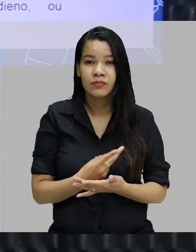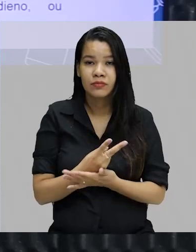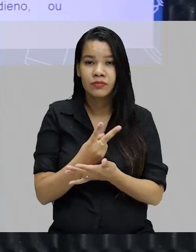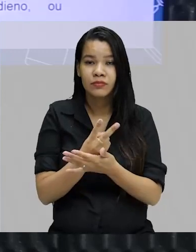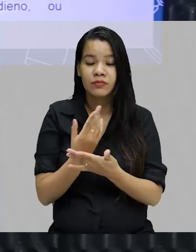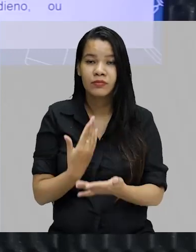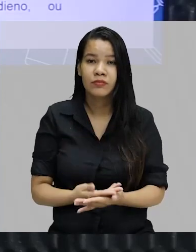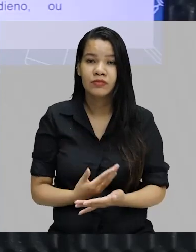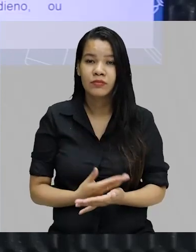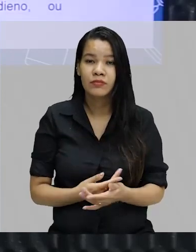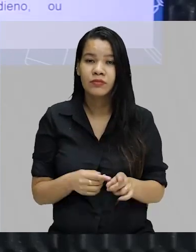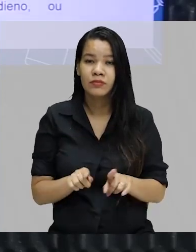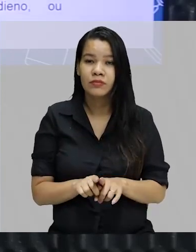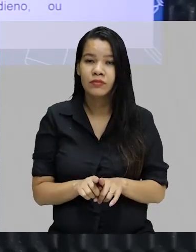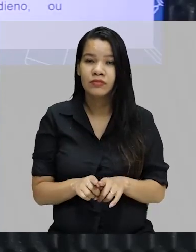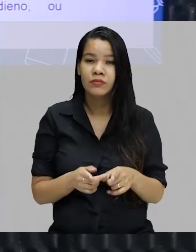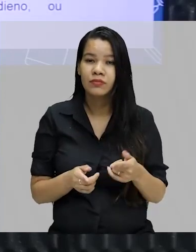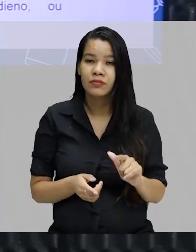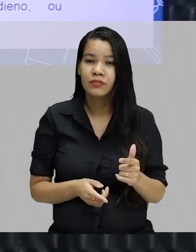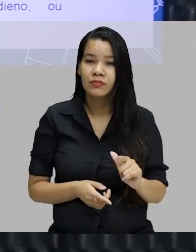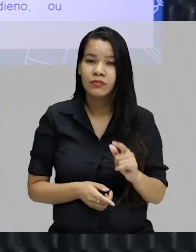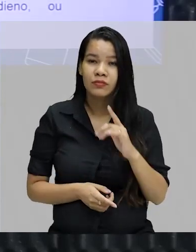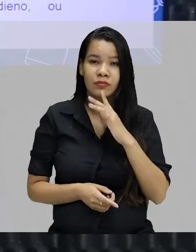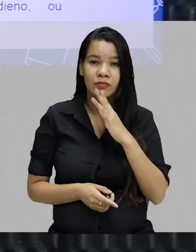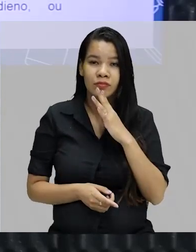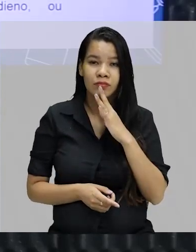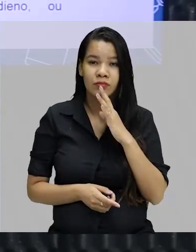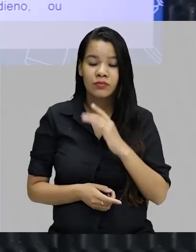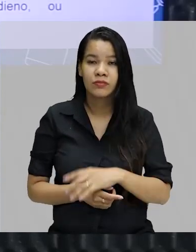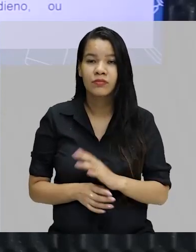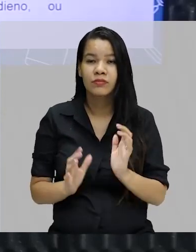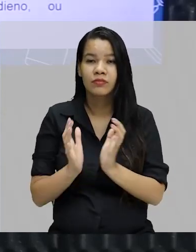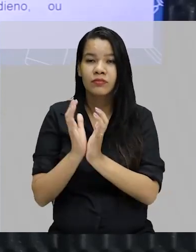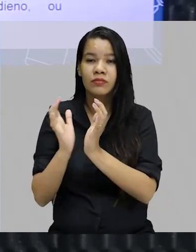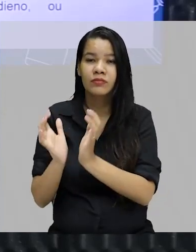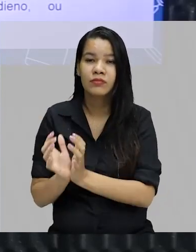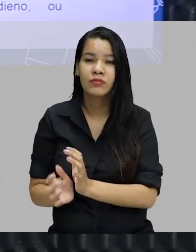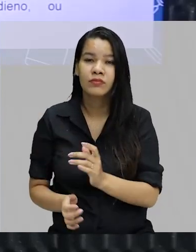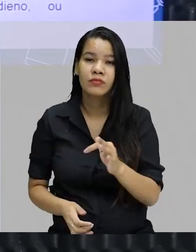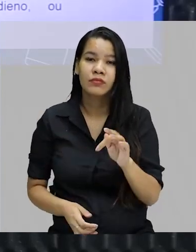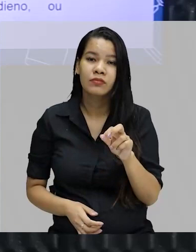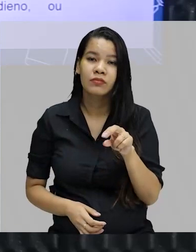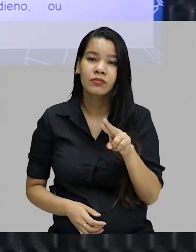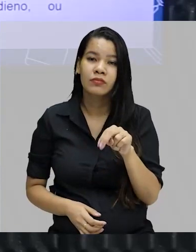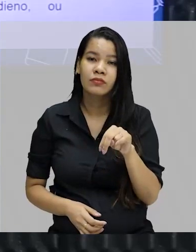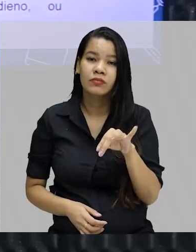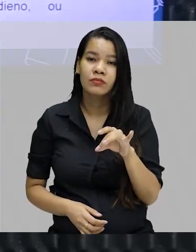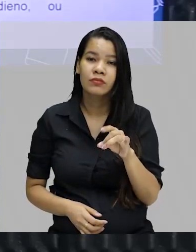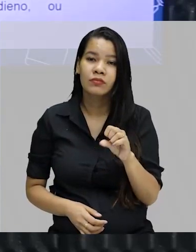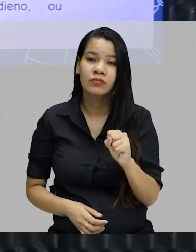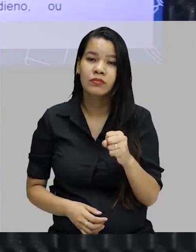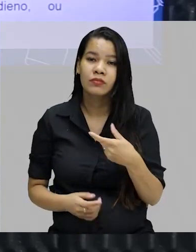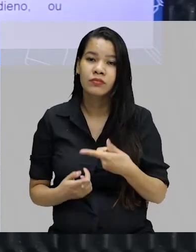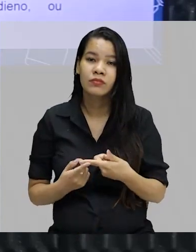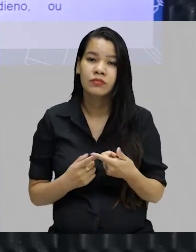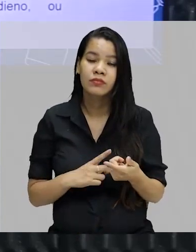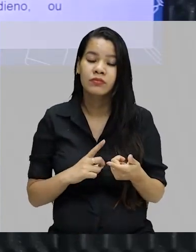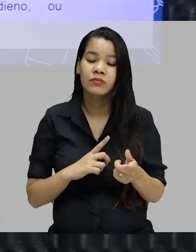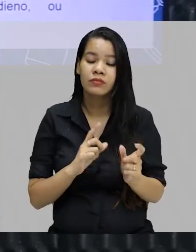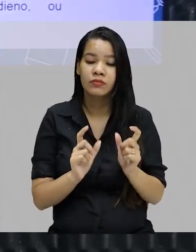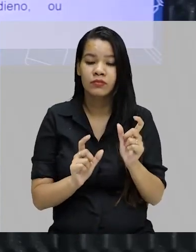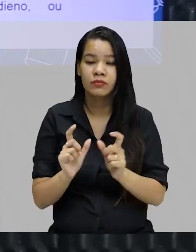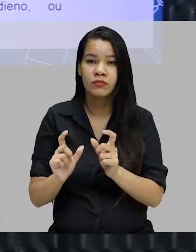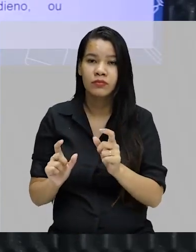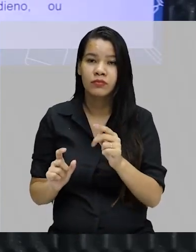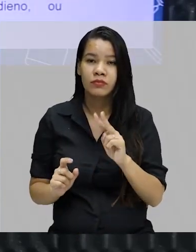nomenclatura, também revisar o reconhecimento dos grupos funcionais, Porque em alguns polímeros nós vamos